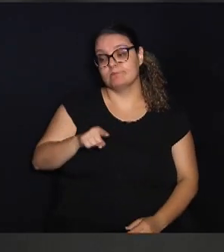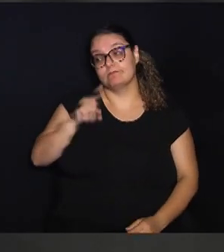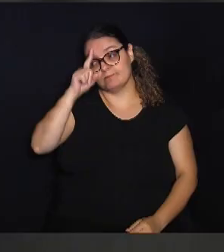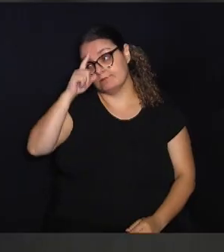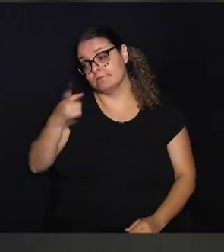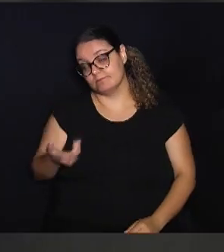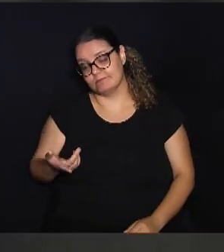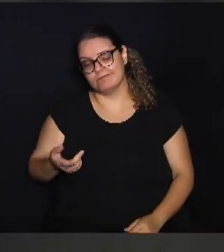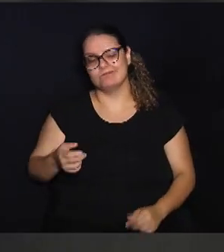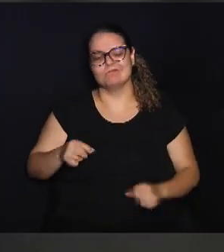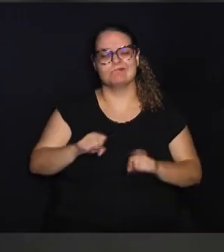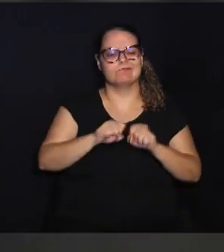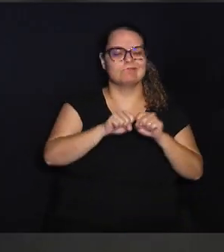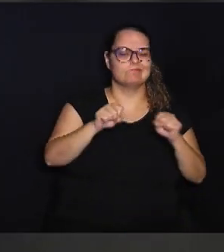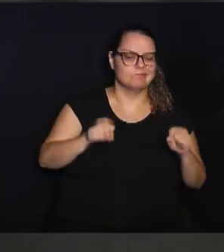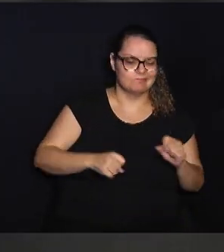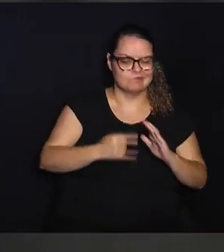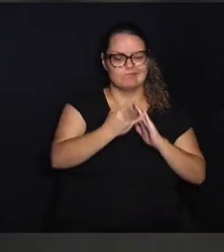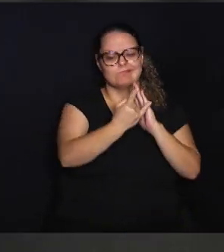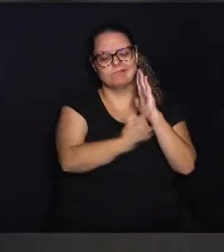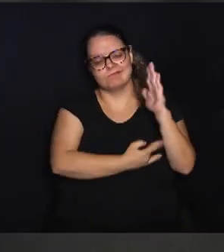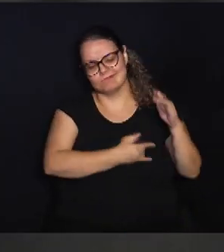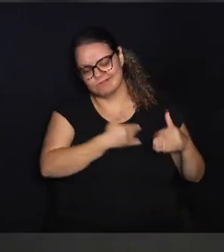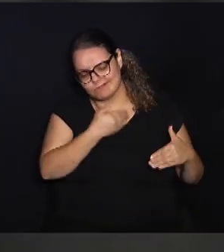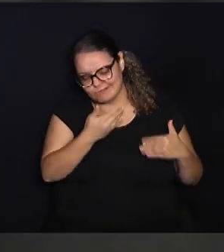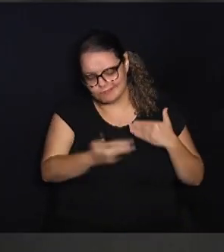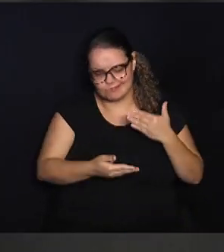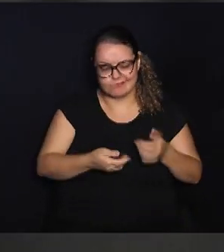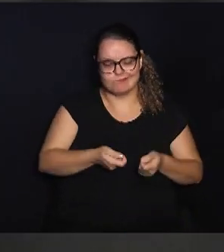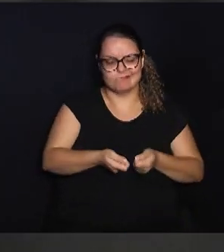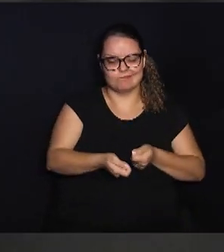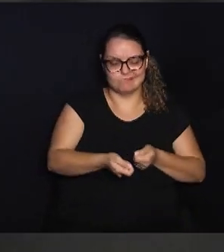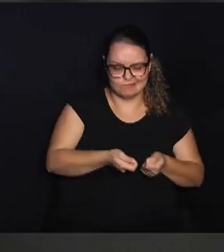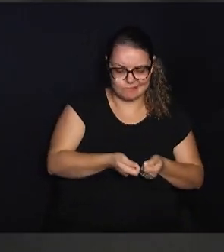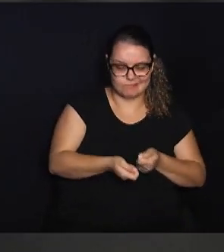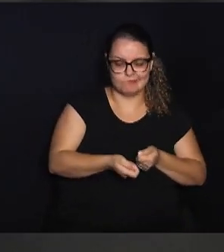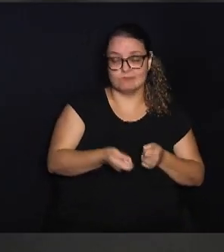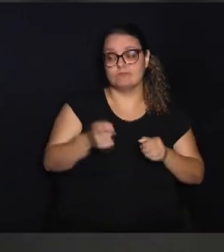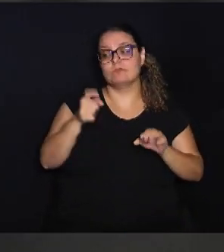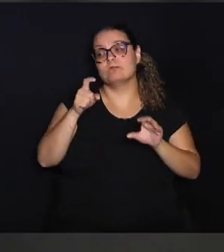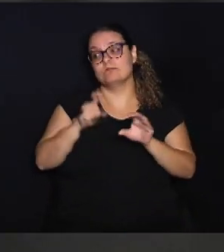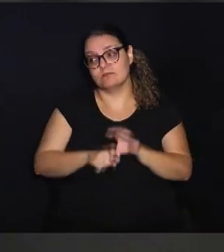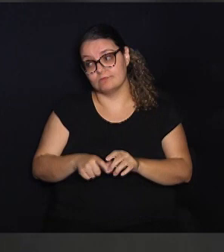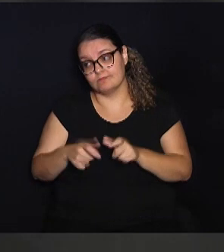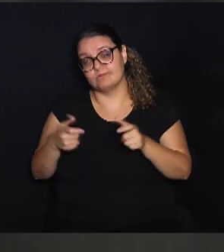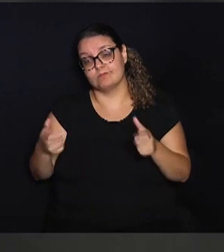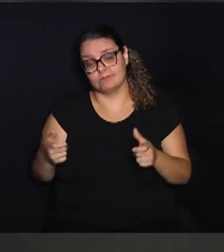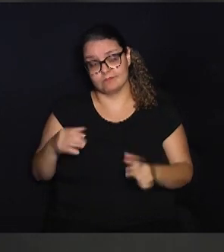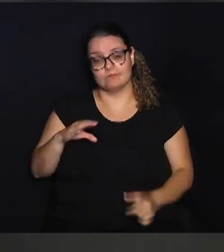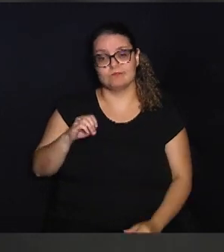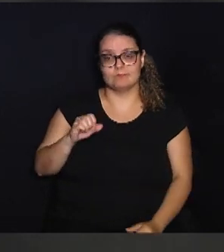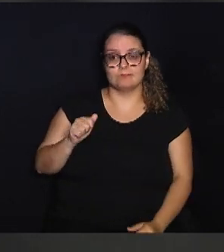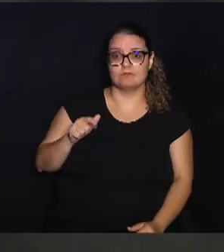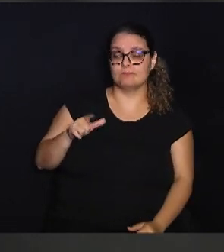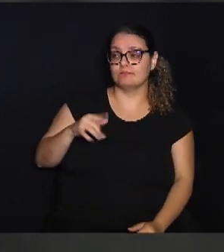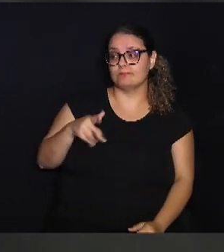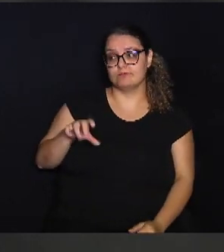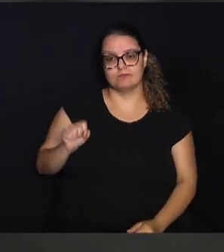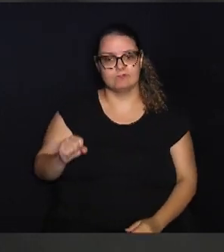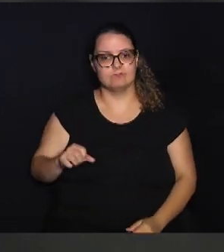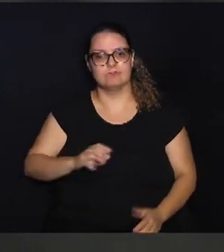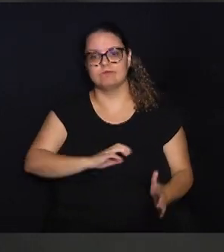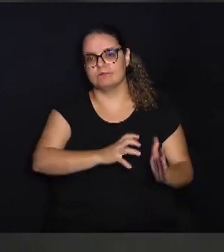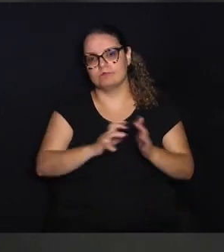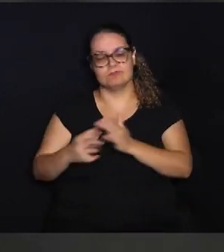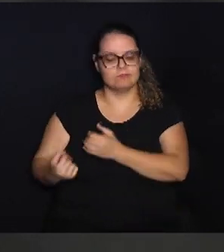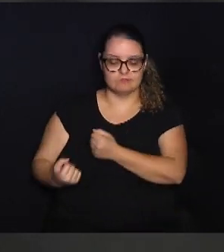tudo engessado, é amarrado e depende de uma grande coalizão ali de partidária que apoia